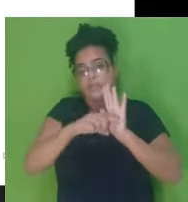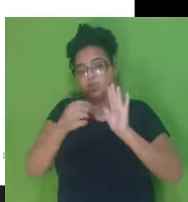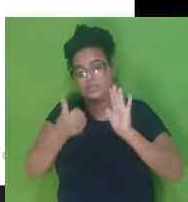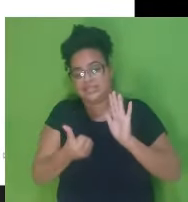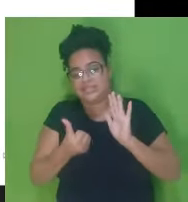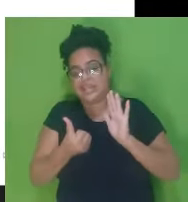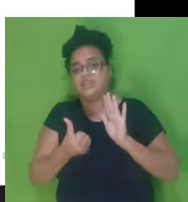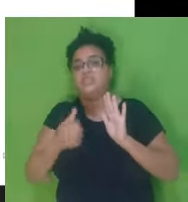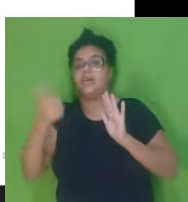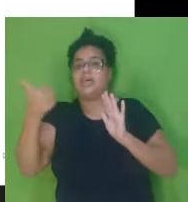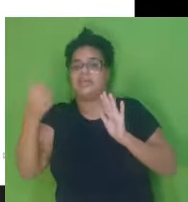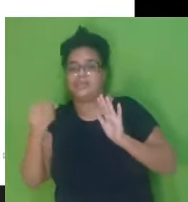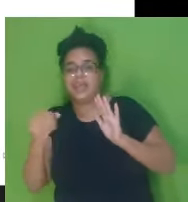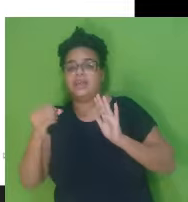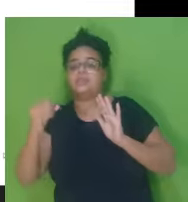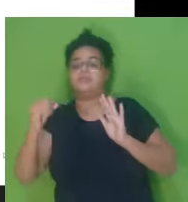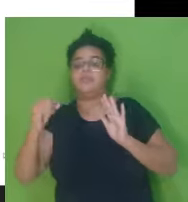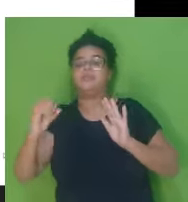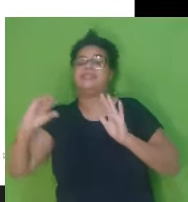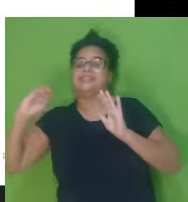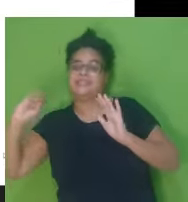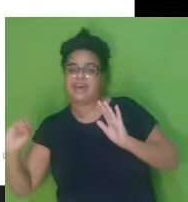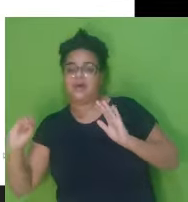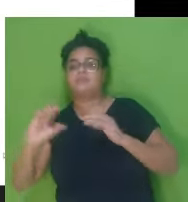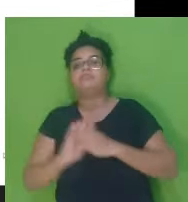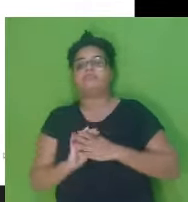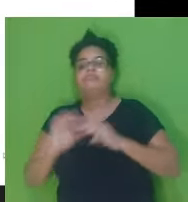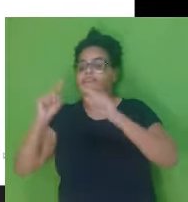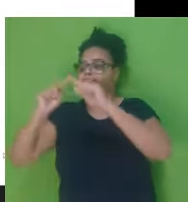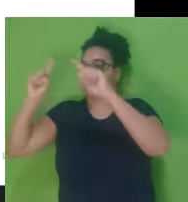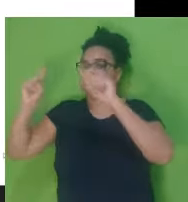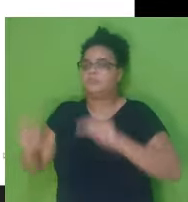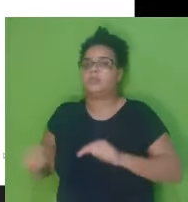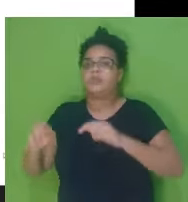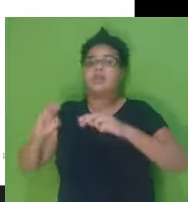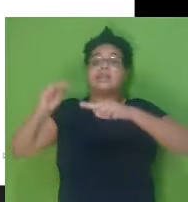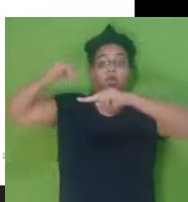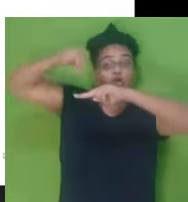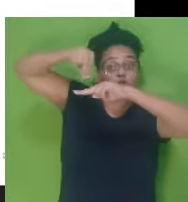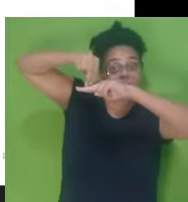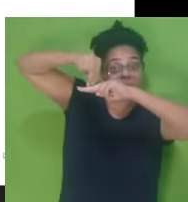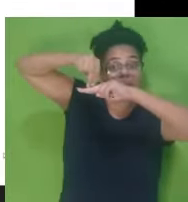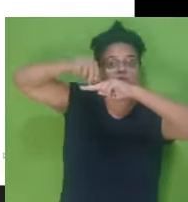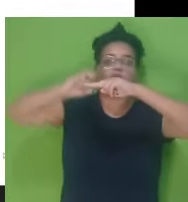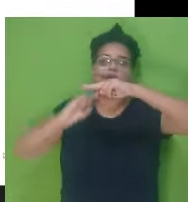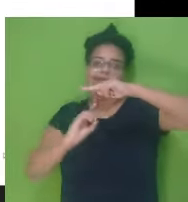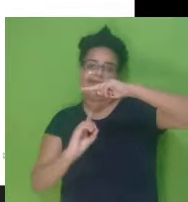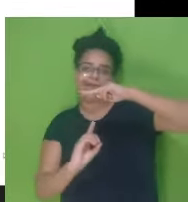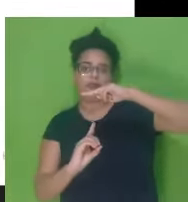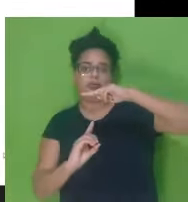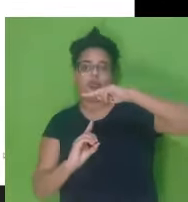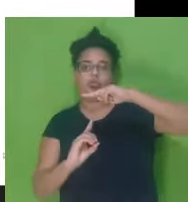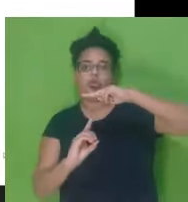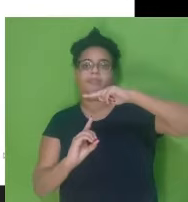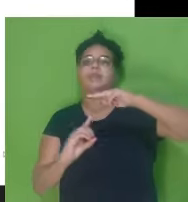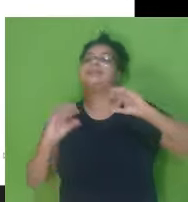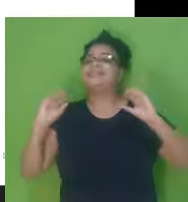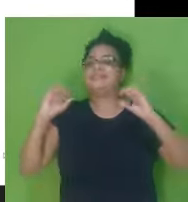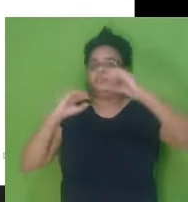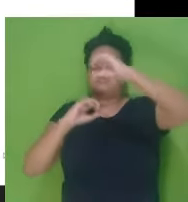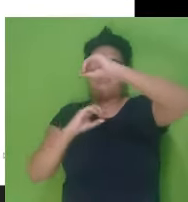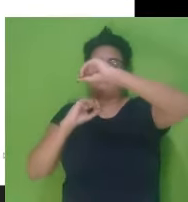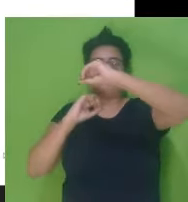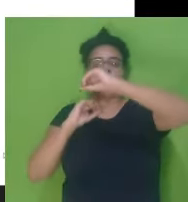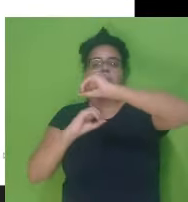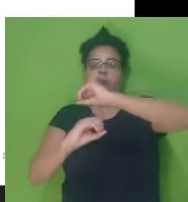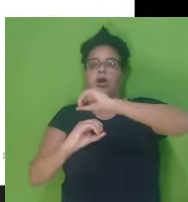6, 10, 10 menos 10, 0. Então, tanto o numerador quanto o denominador tendem para